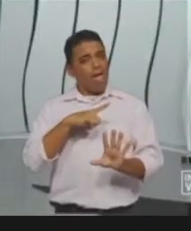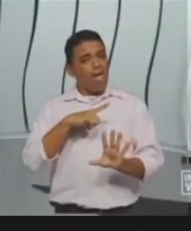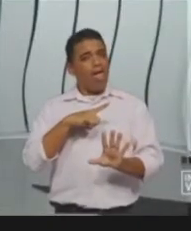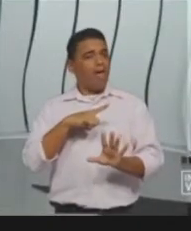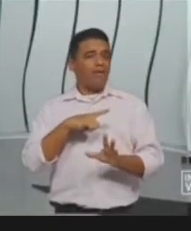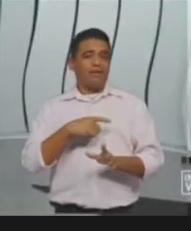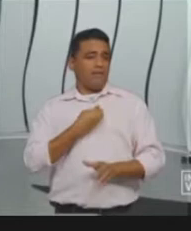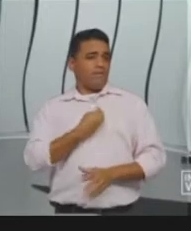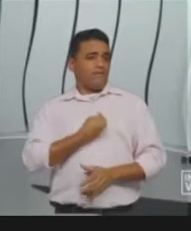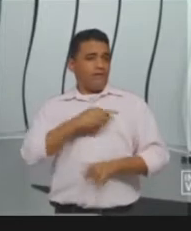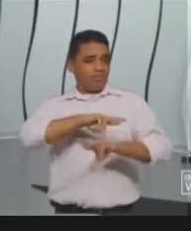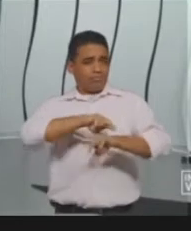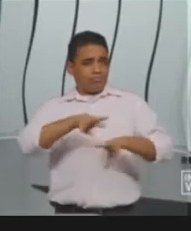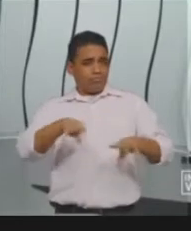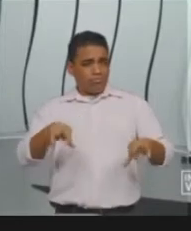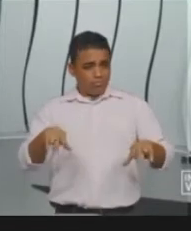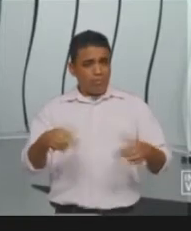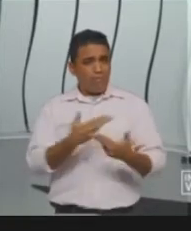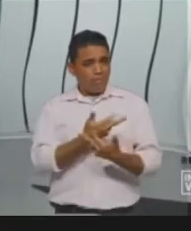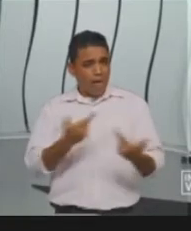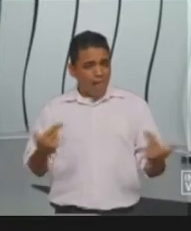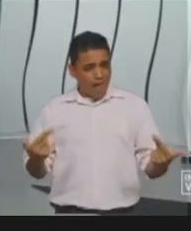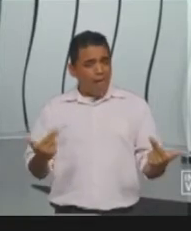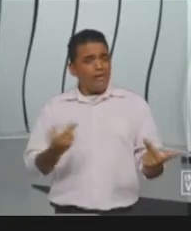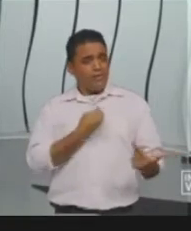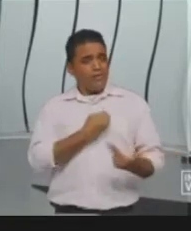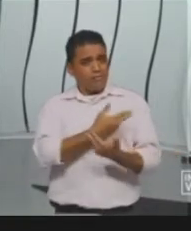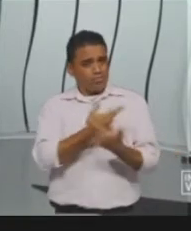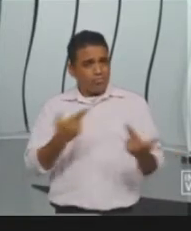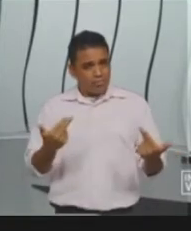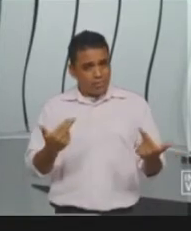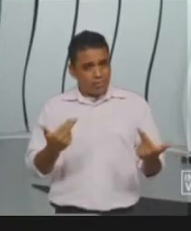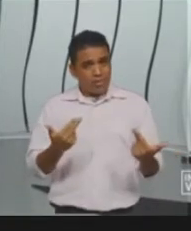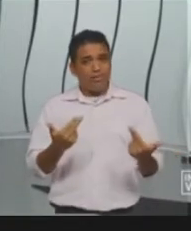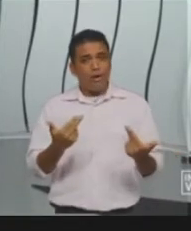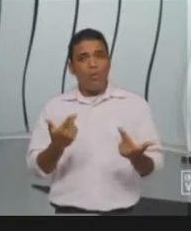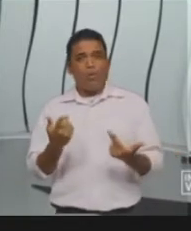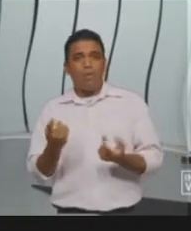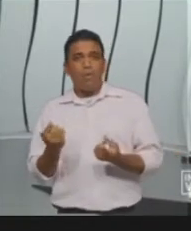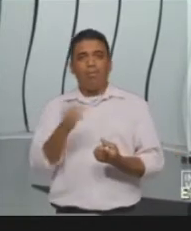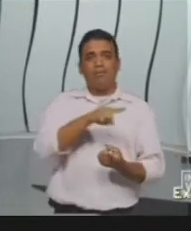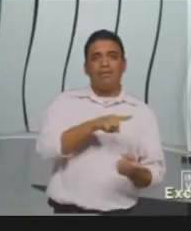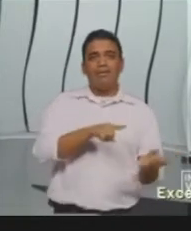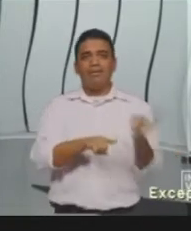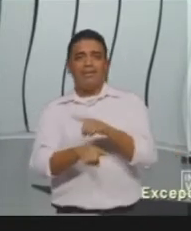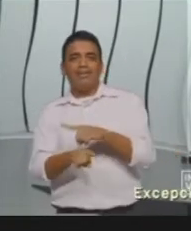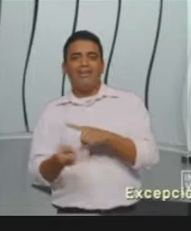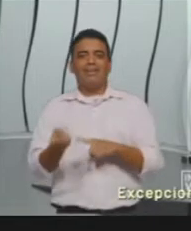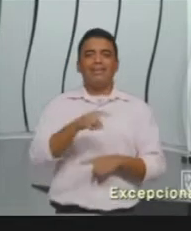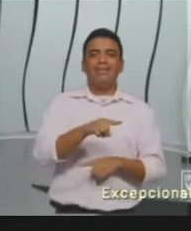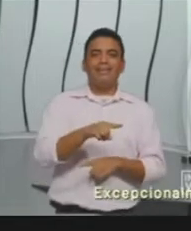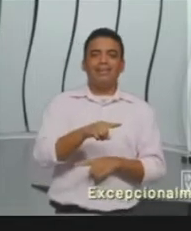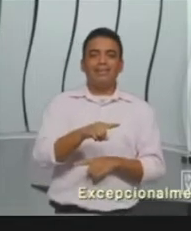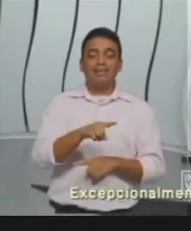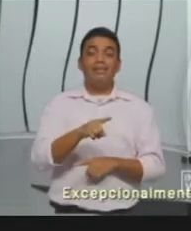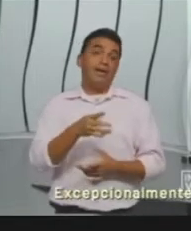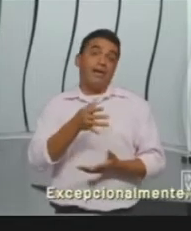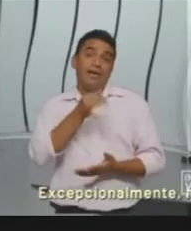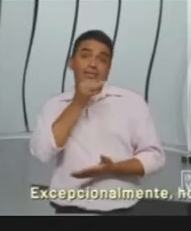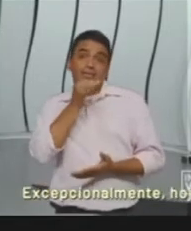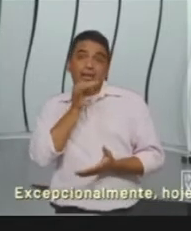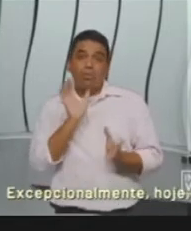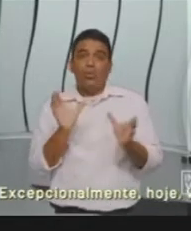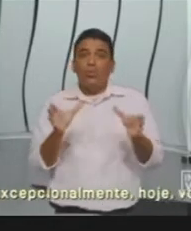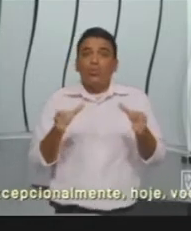de reprodução, eles fazem o que nós chamamos de alternância de gerações. Isso é muito comum em plantas. Então,